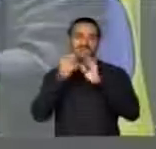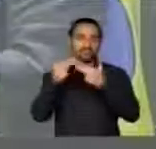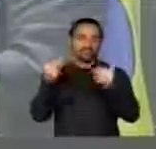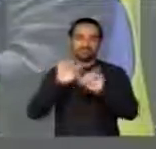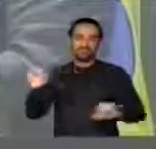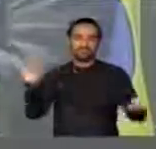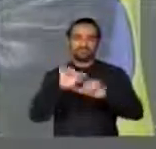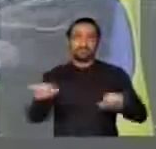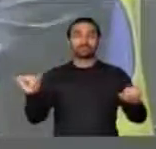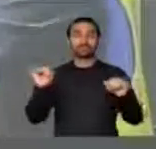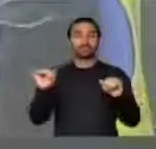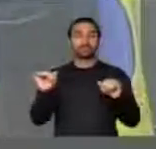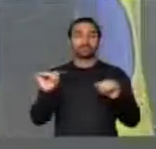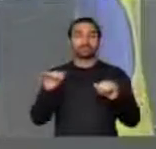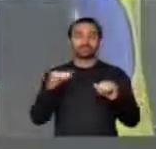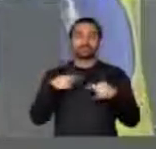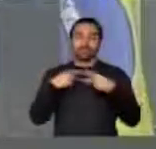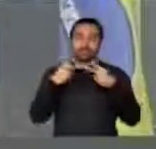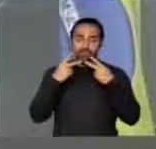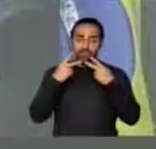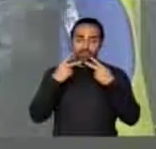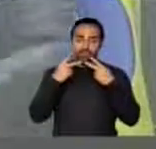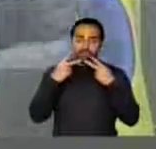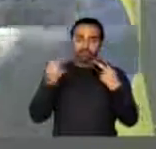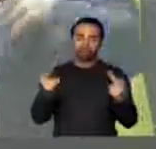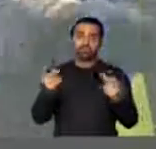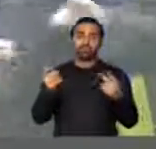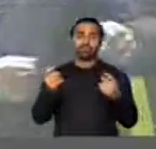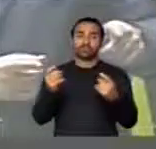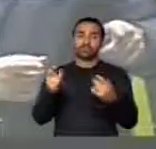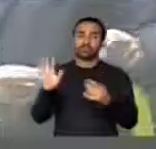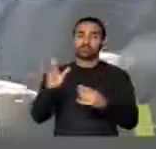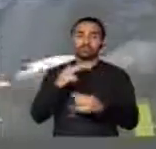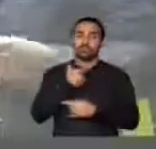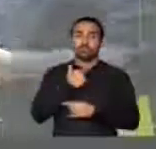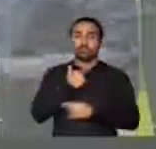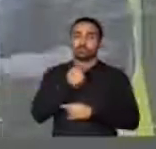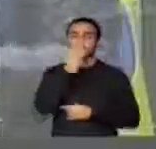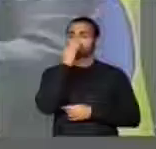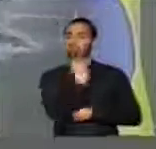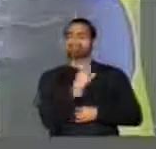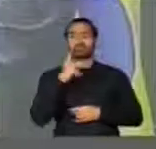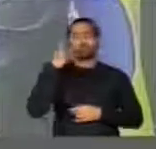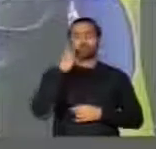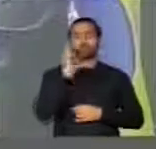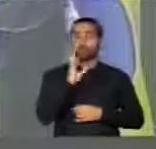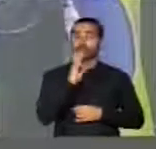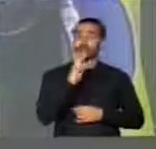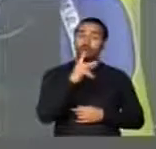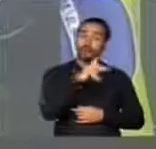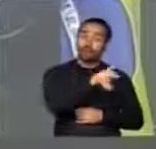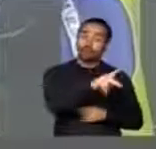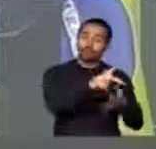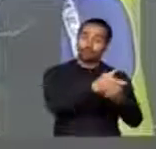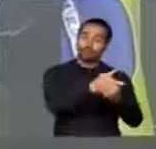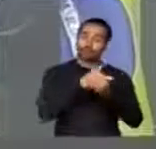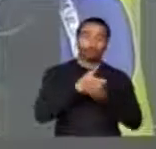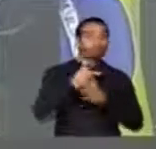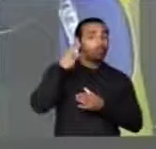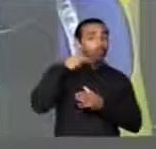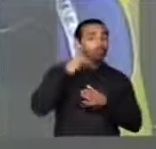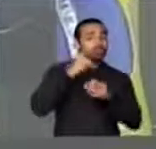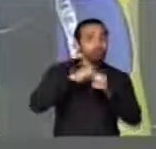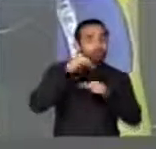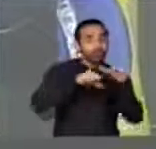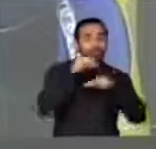da necessidade não de negar a política, mas de reformá-la para que ela possa, de fato, atender a